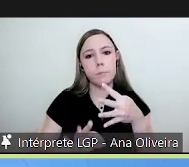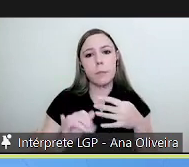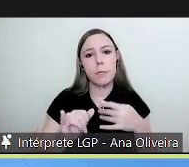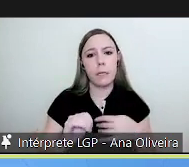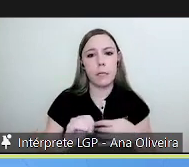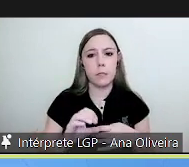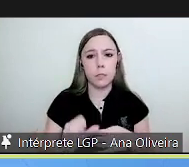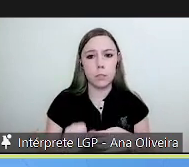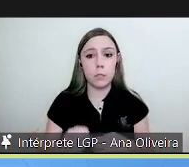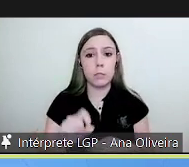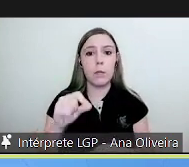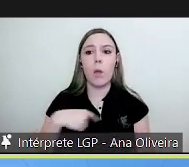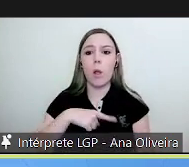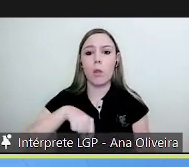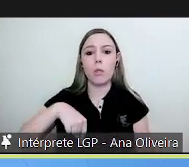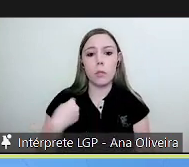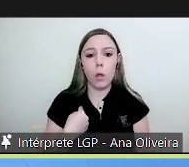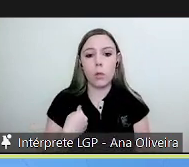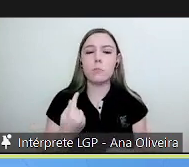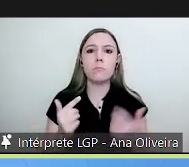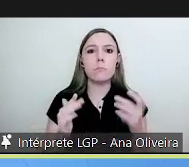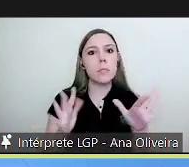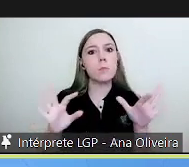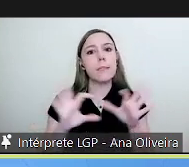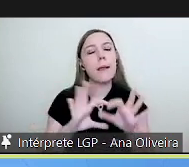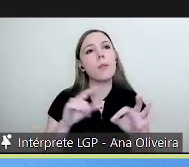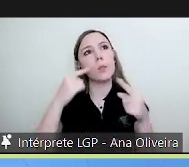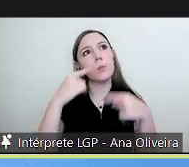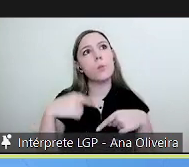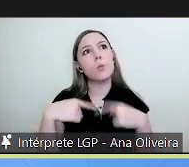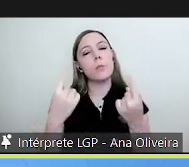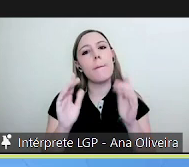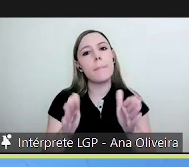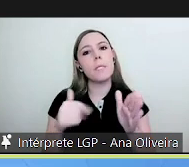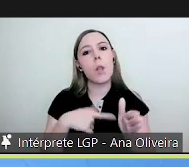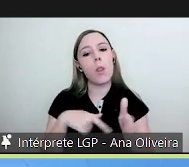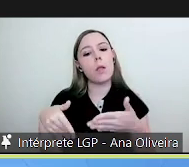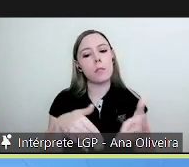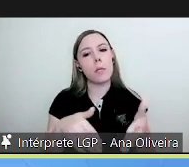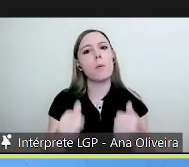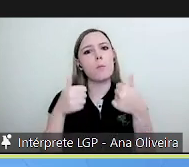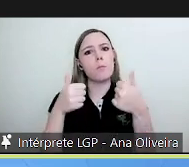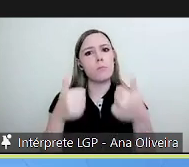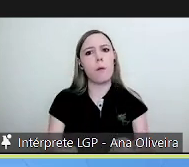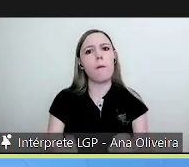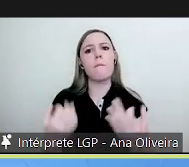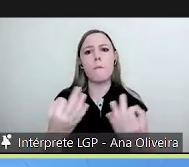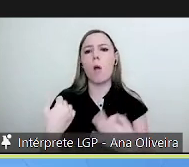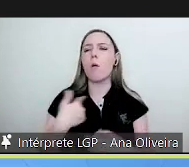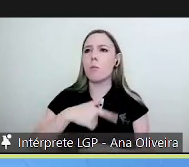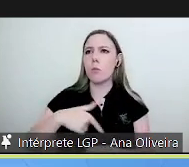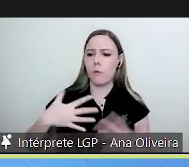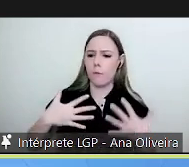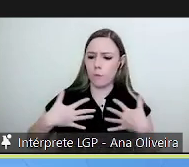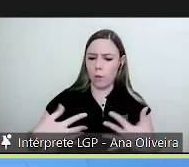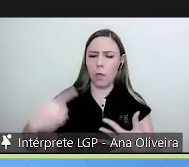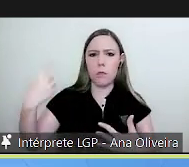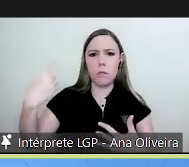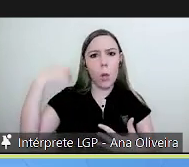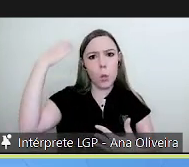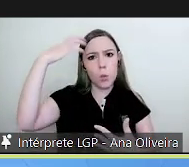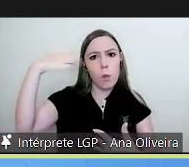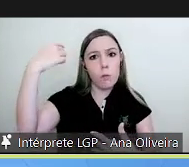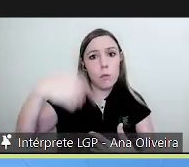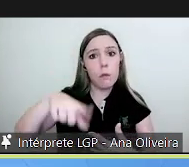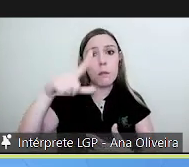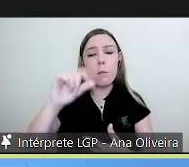portanto nós também temos que, com isto, demonstrar que estamos no caminho certo e que temos ambição e que temos compromisso